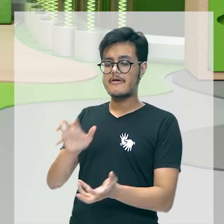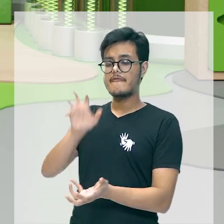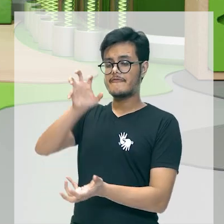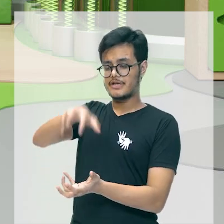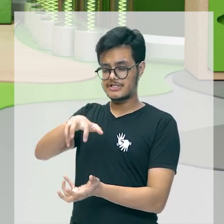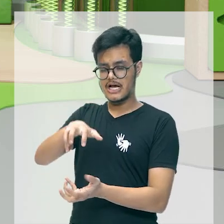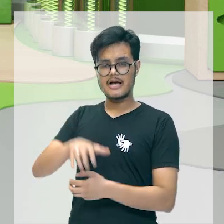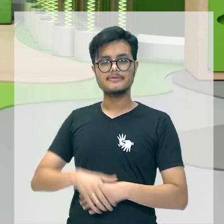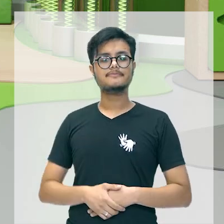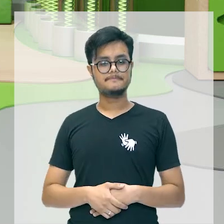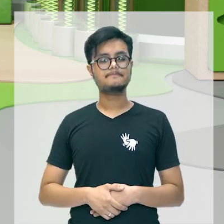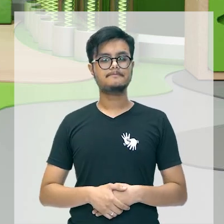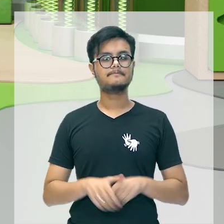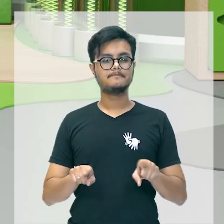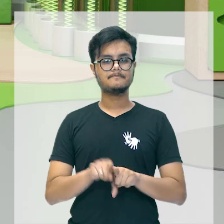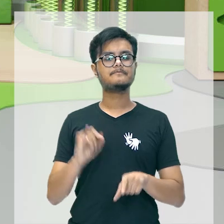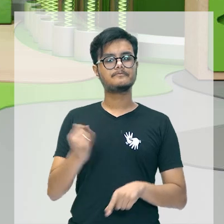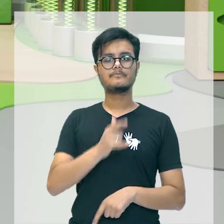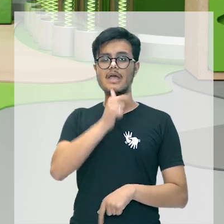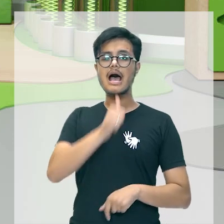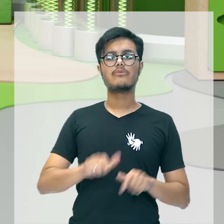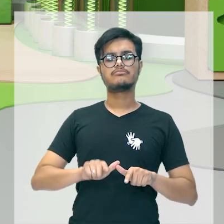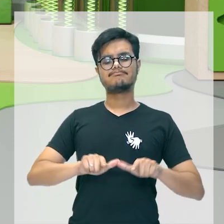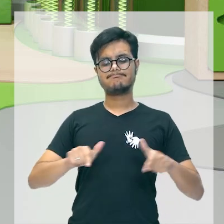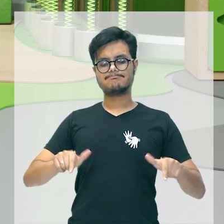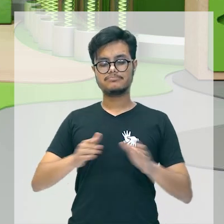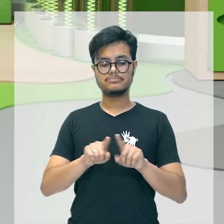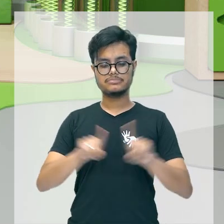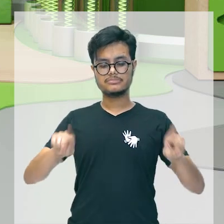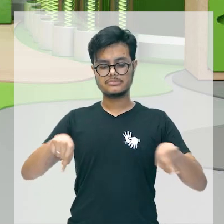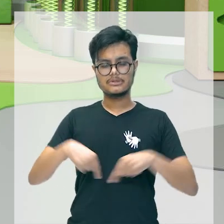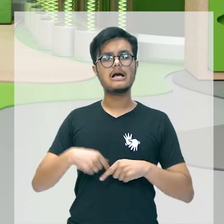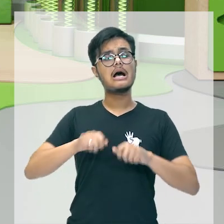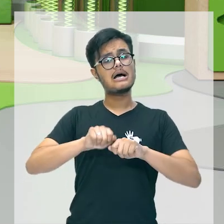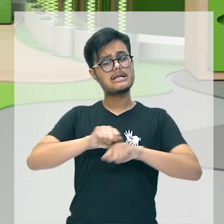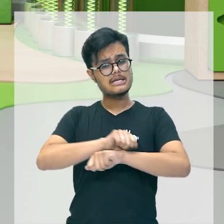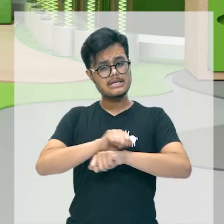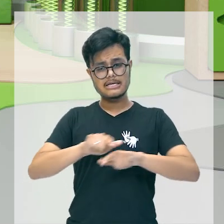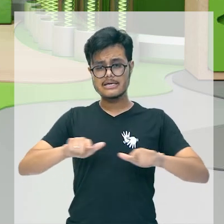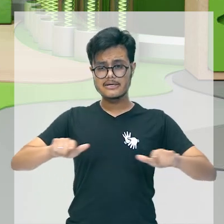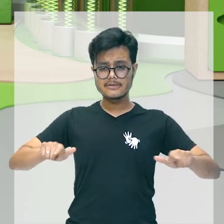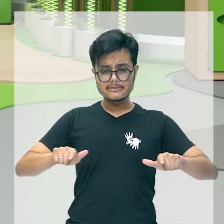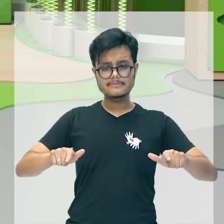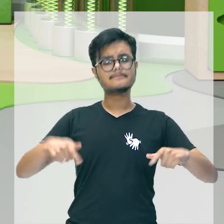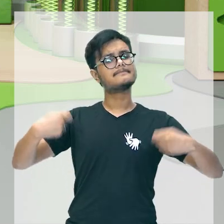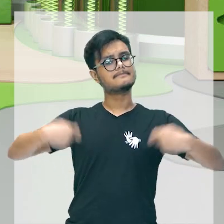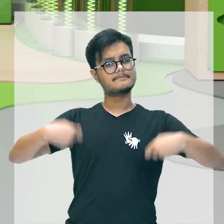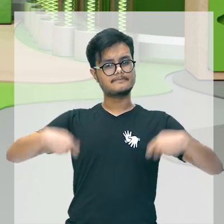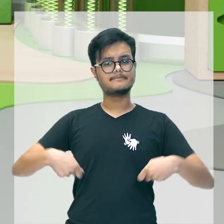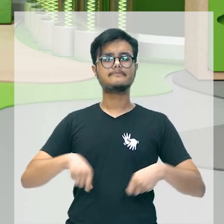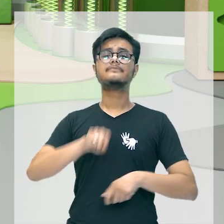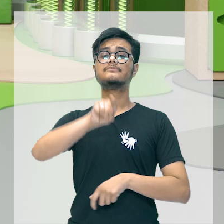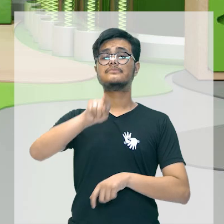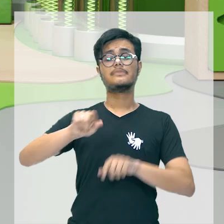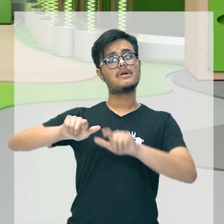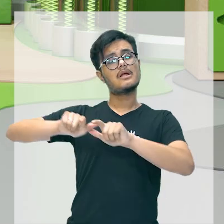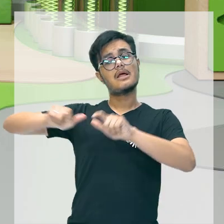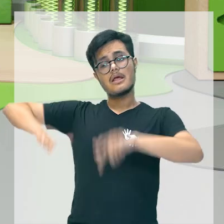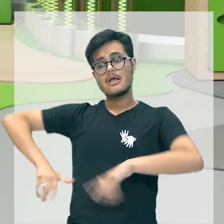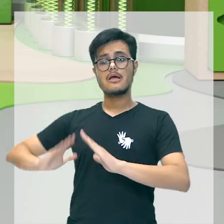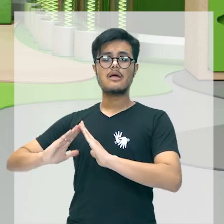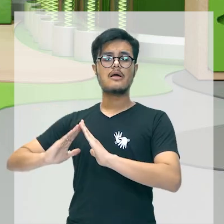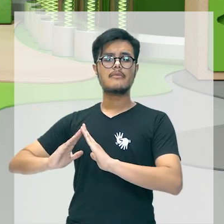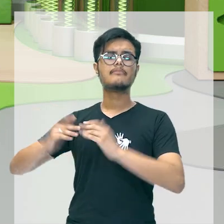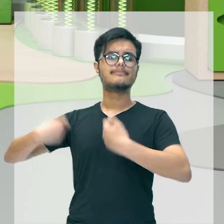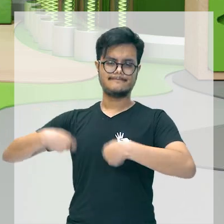lixo também fechados, porque podem acumular água da chuva. Piscinas, né, que você tem aí na sua casa, mesmo sendo as de plástico,